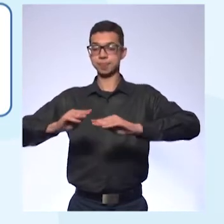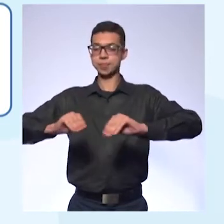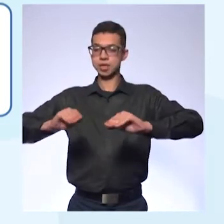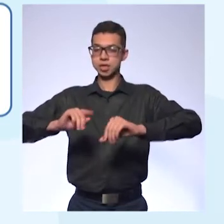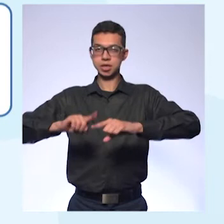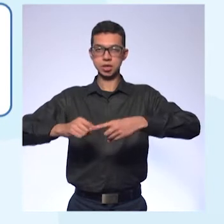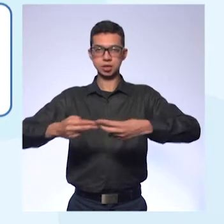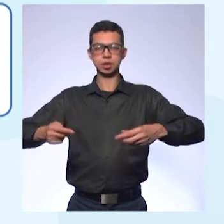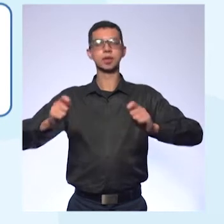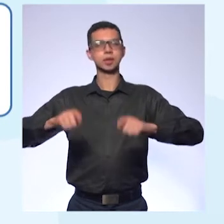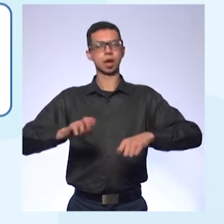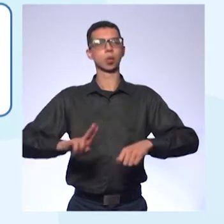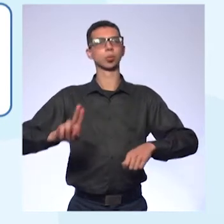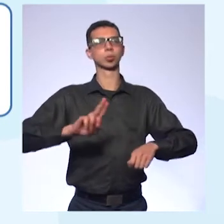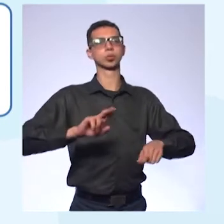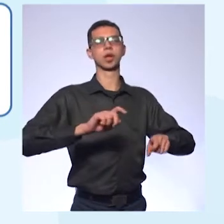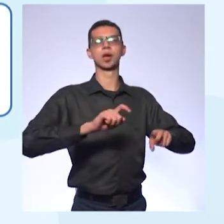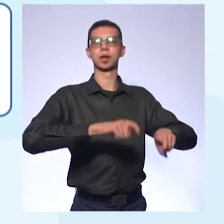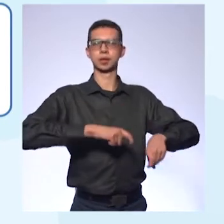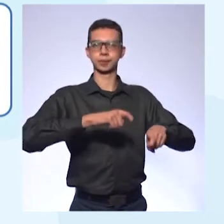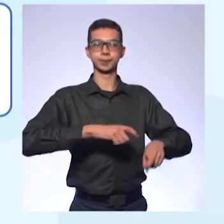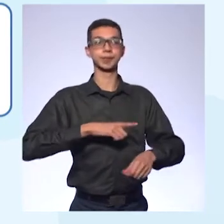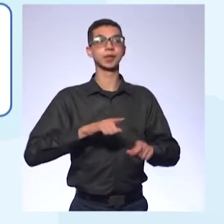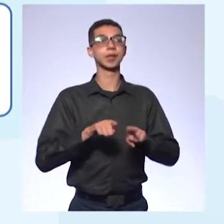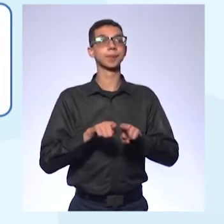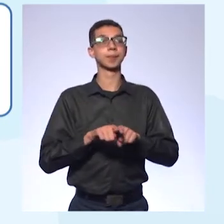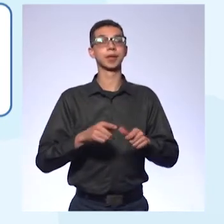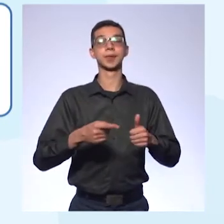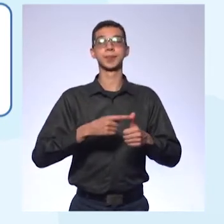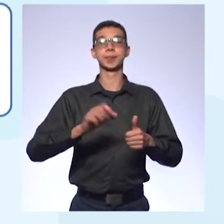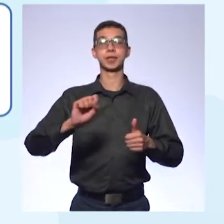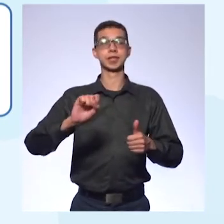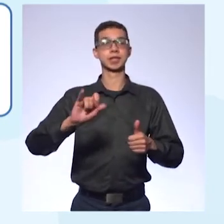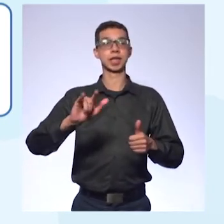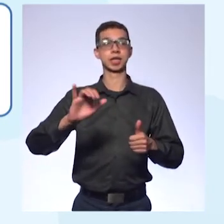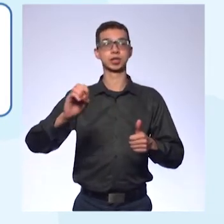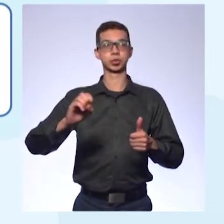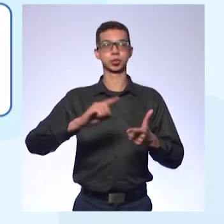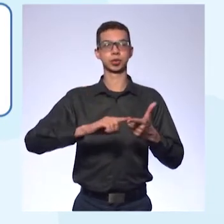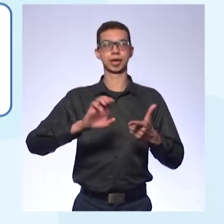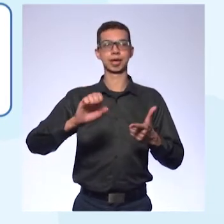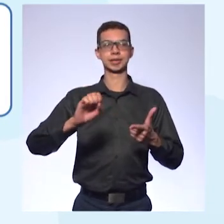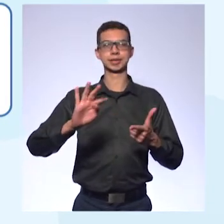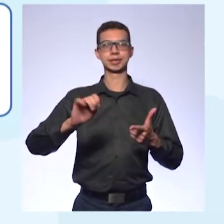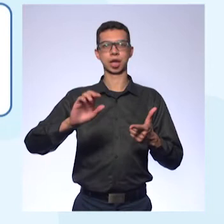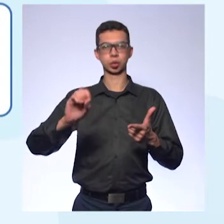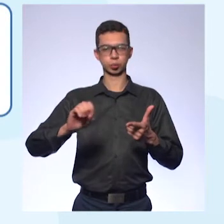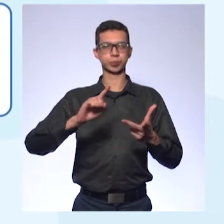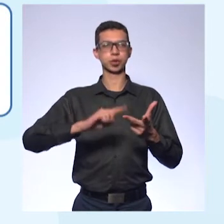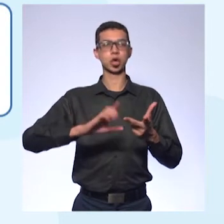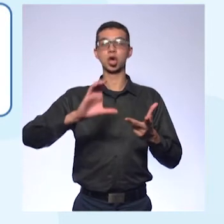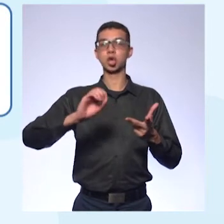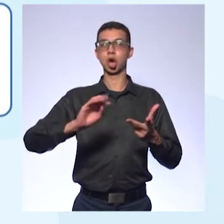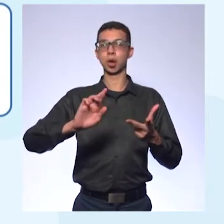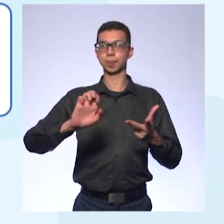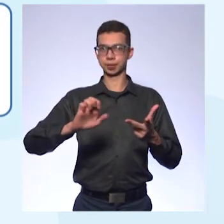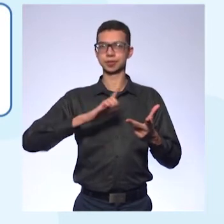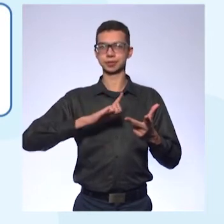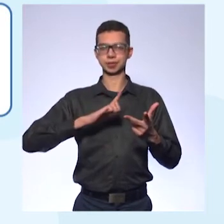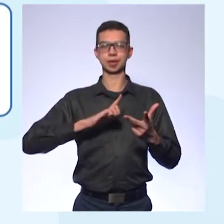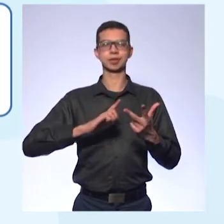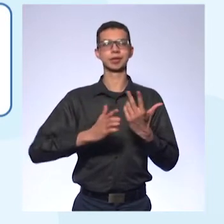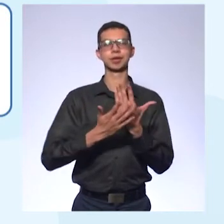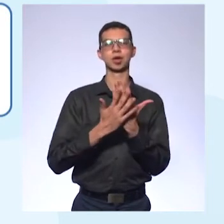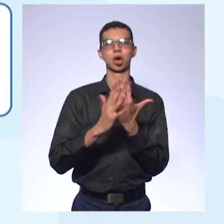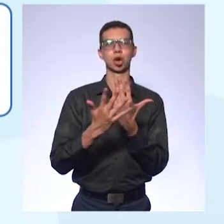exemplo, o silício, o estanho e o cobre, no caso das telecomunicações, né, na utilização de diversos itens que são